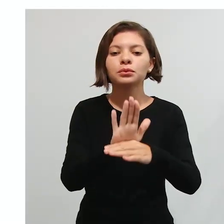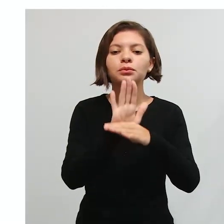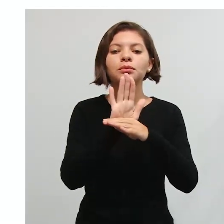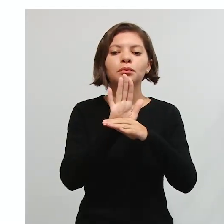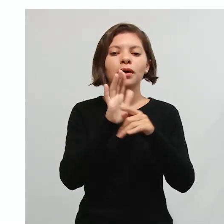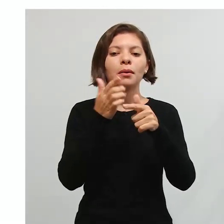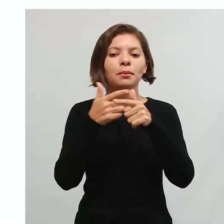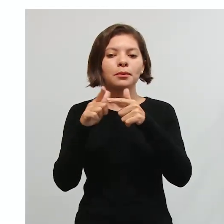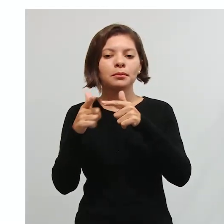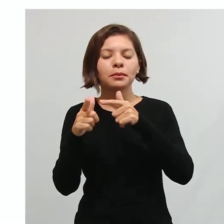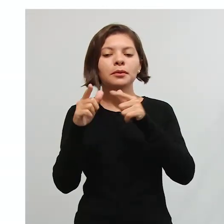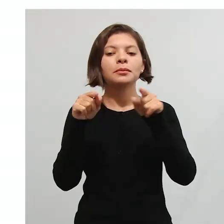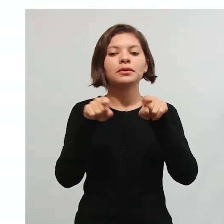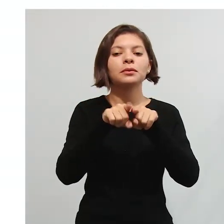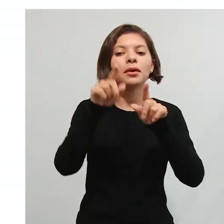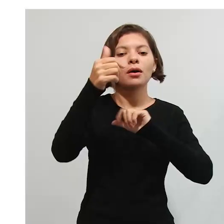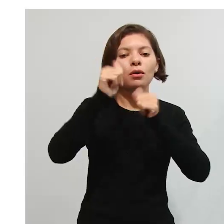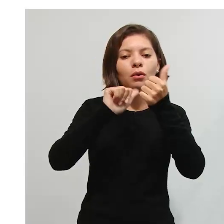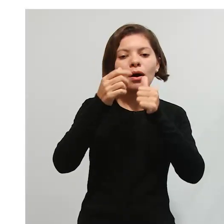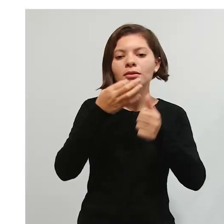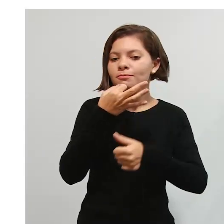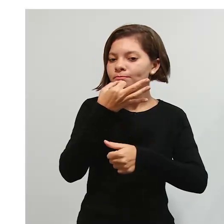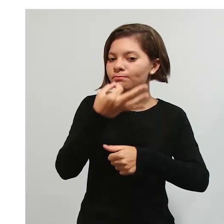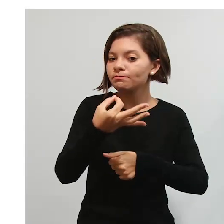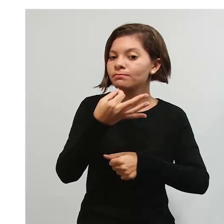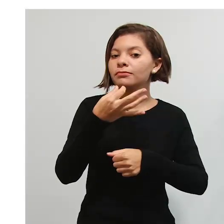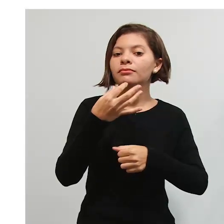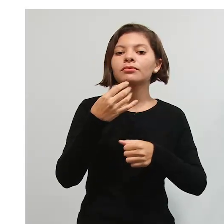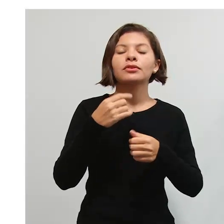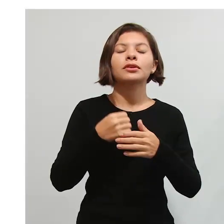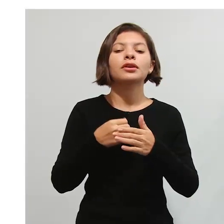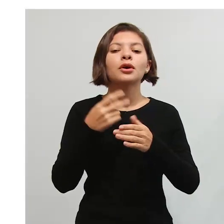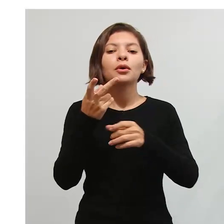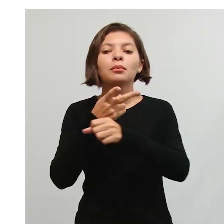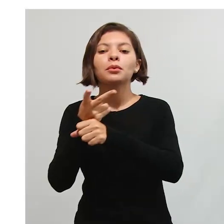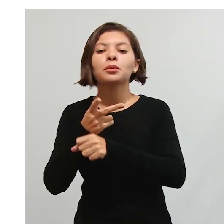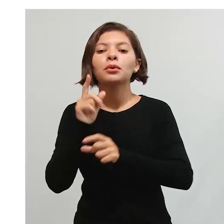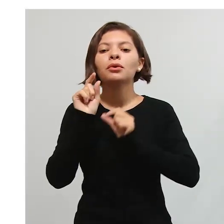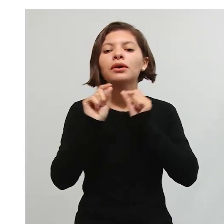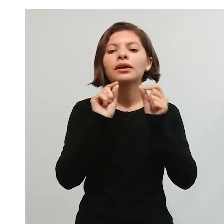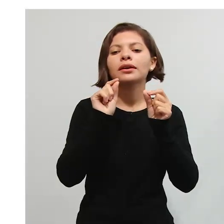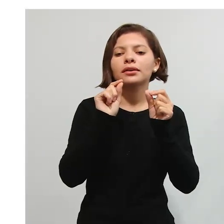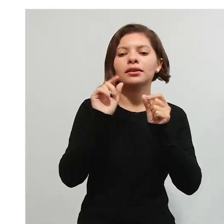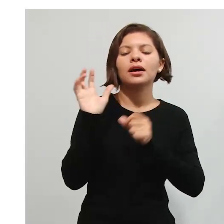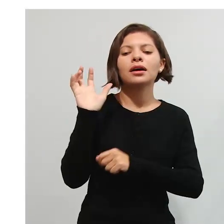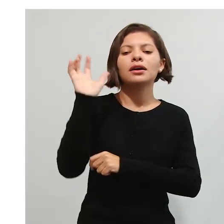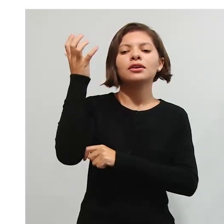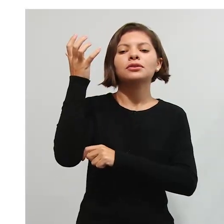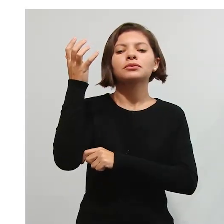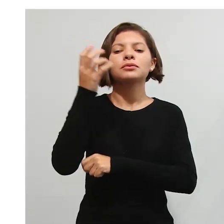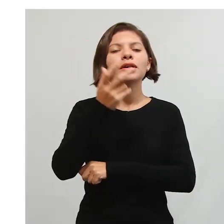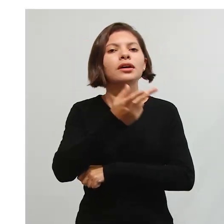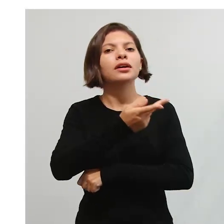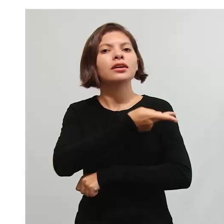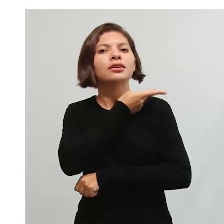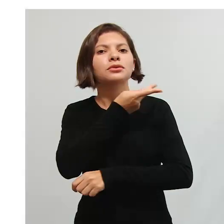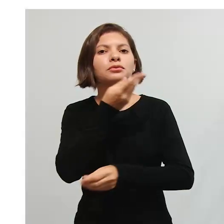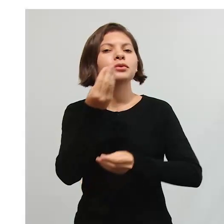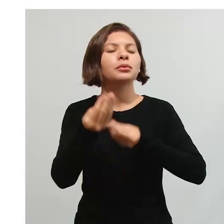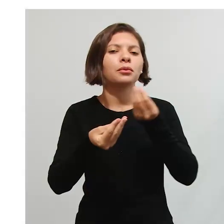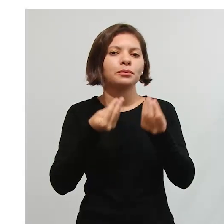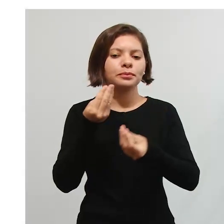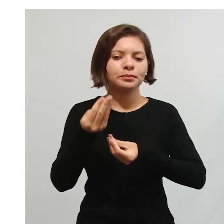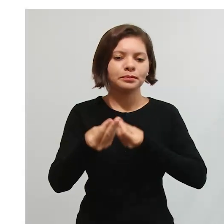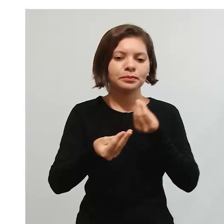seus problemas realizar análise crítica destes e e buscar as soluções adequadas né